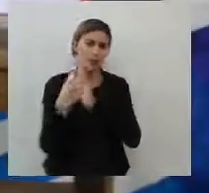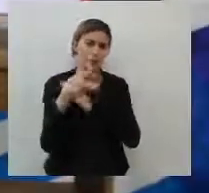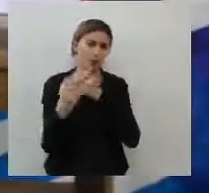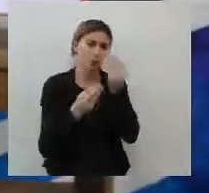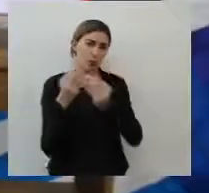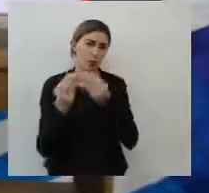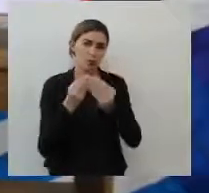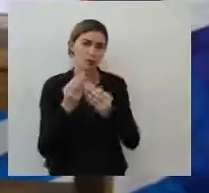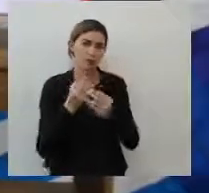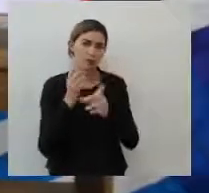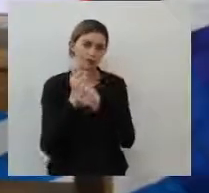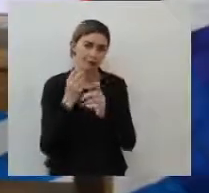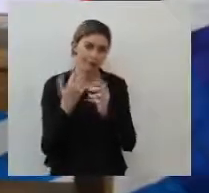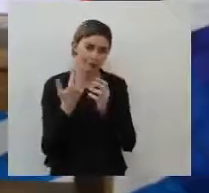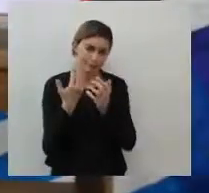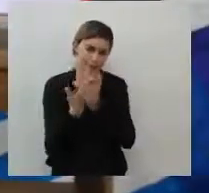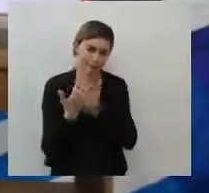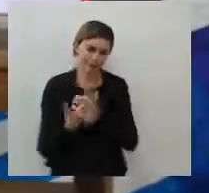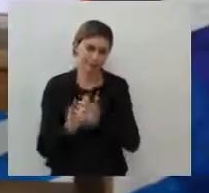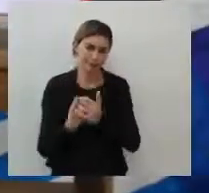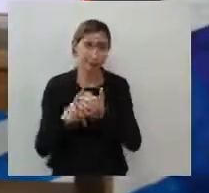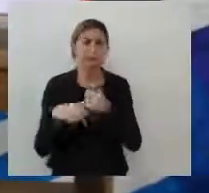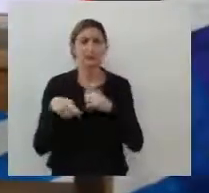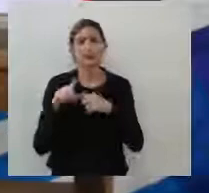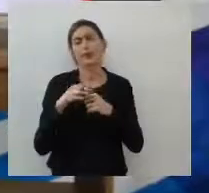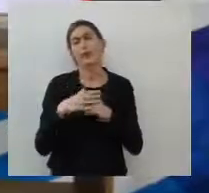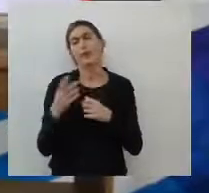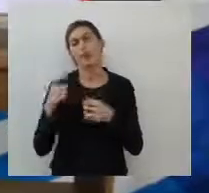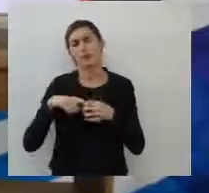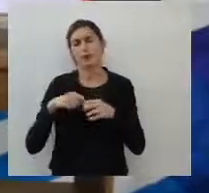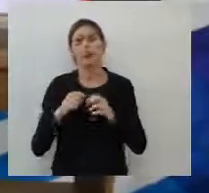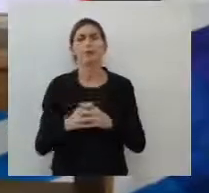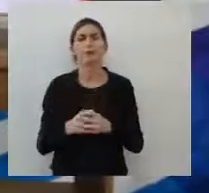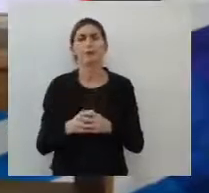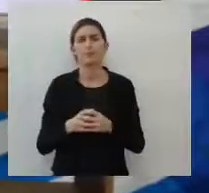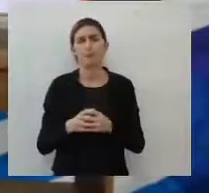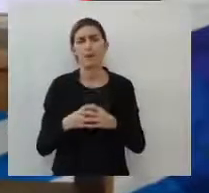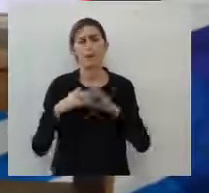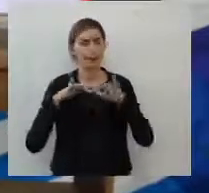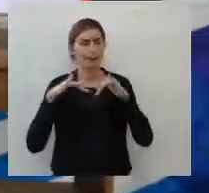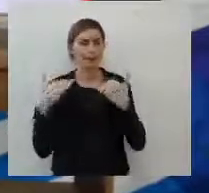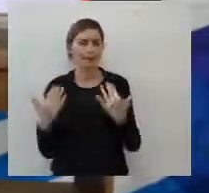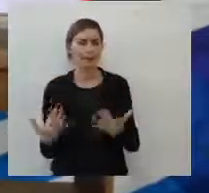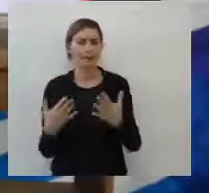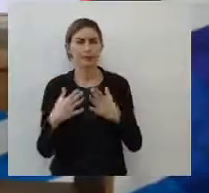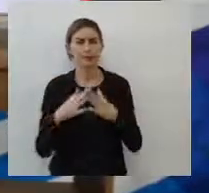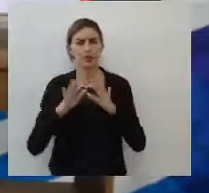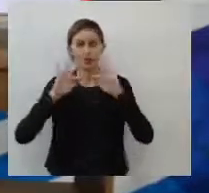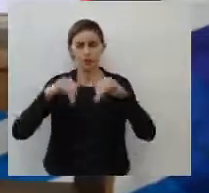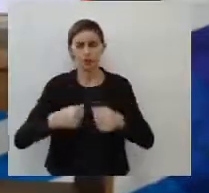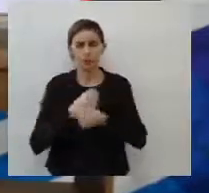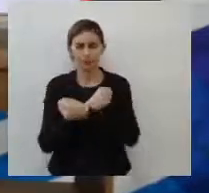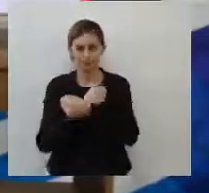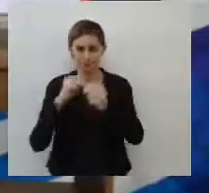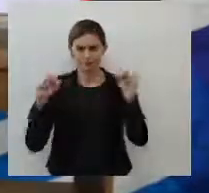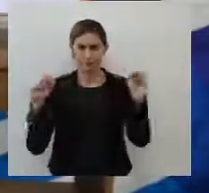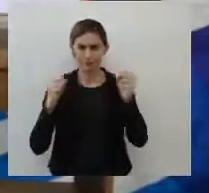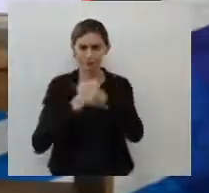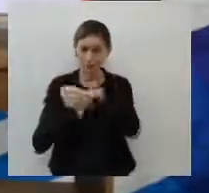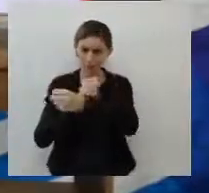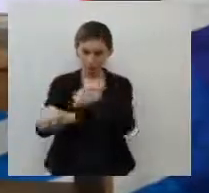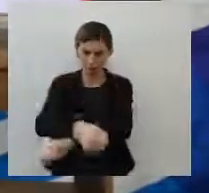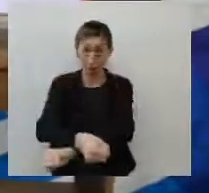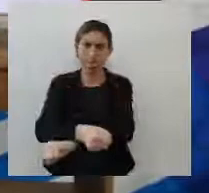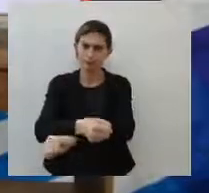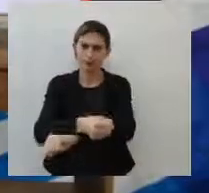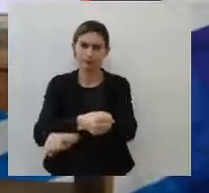você vai seguir. Tá bem? Volta para mim? Então, o fim da escravidão gerou um